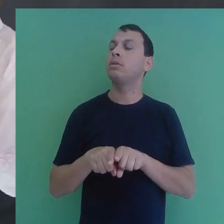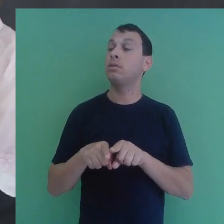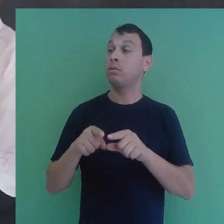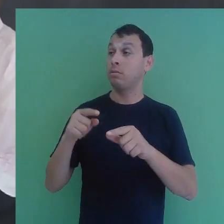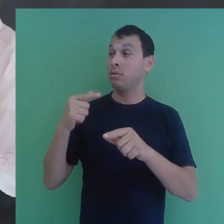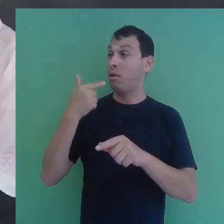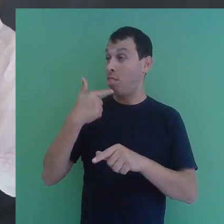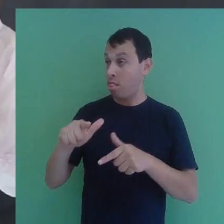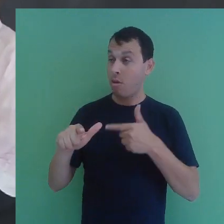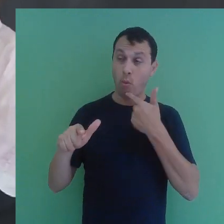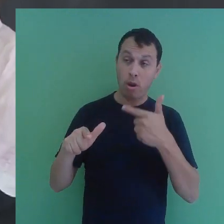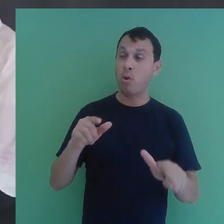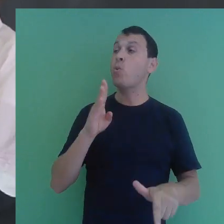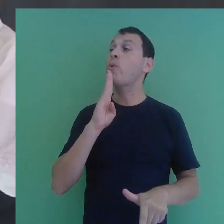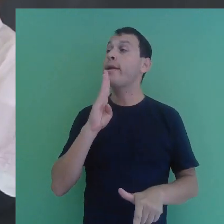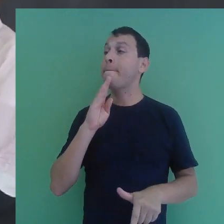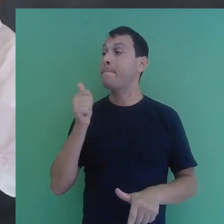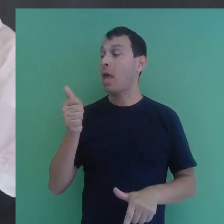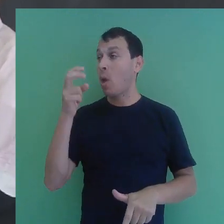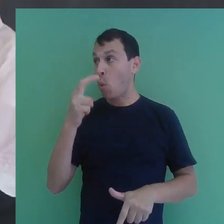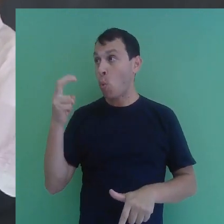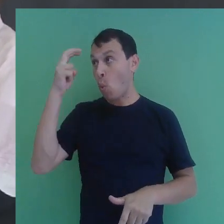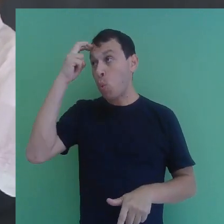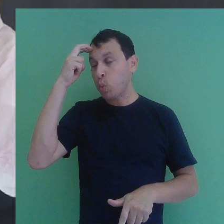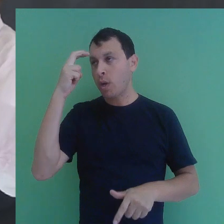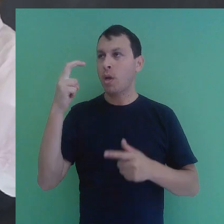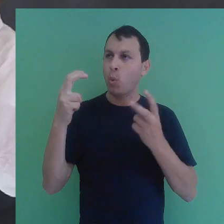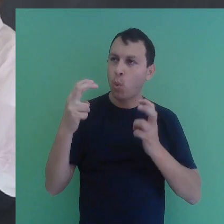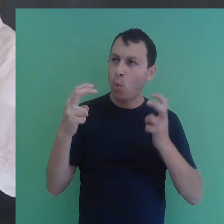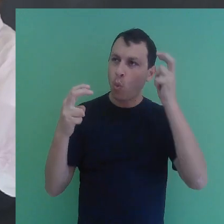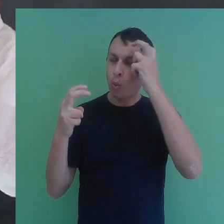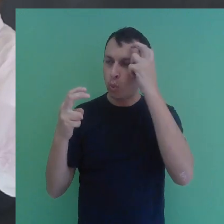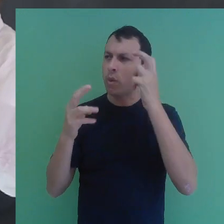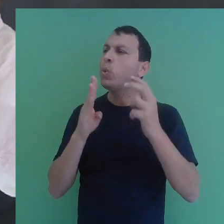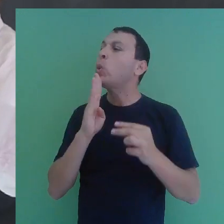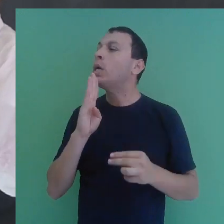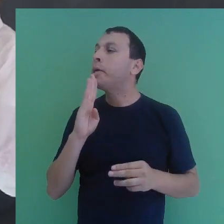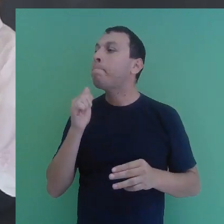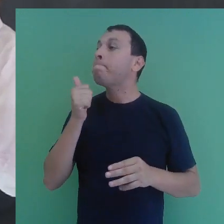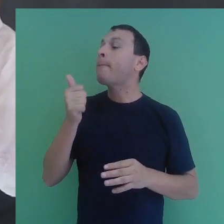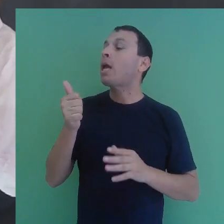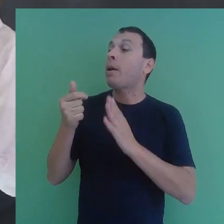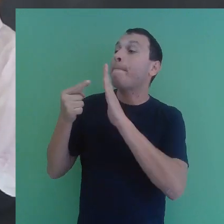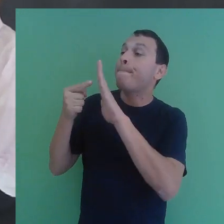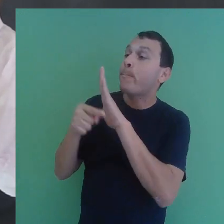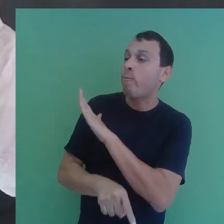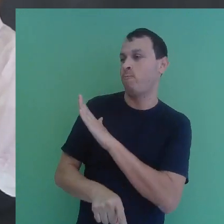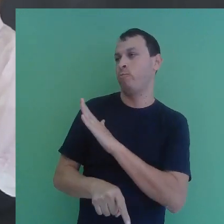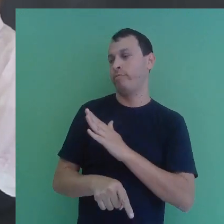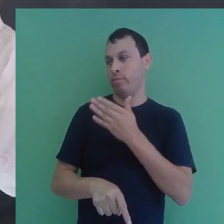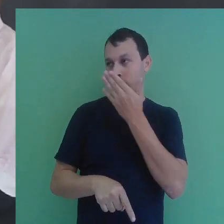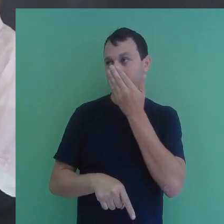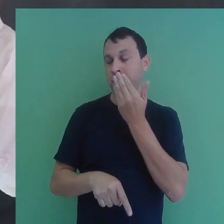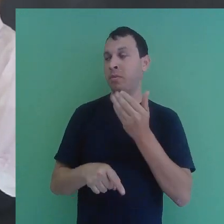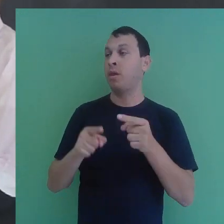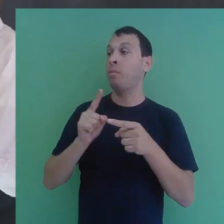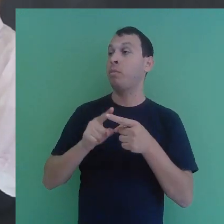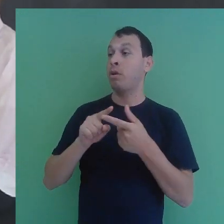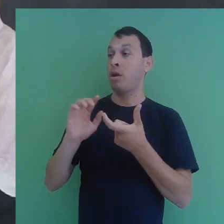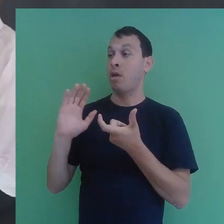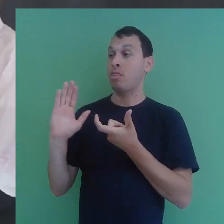nos dois idiomas e ele precisa conhecer profundamente a cultura dos dois idiomas, porque às vezes o termo